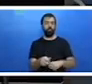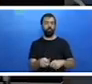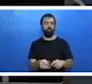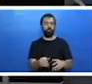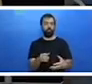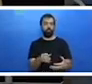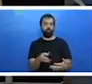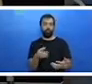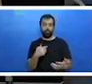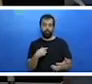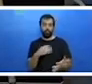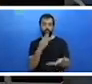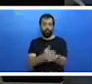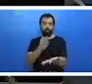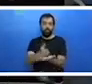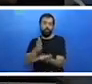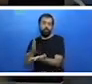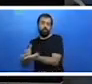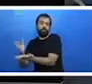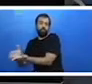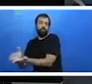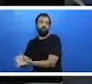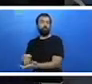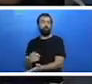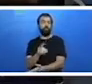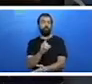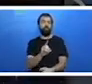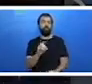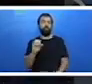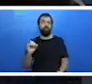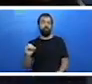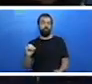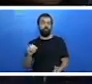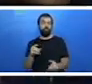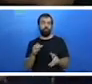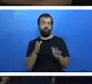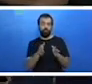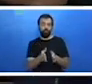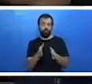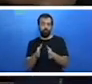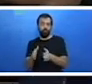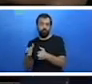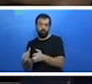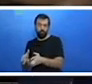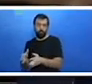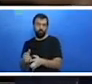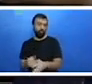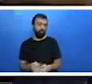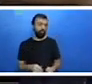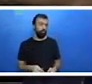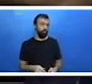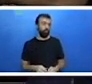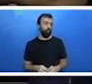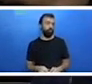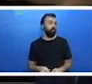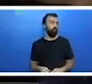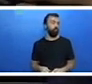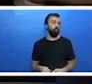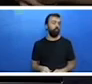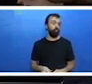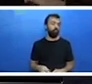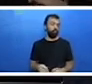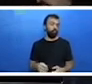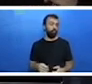é a parte inteira? Tem uma unidade ali? Não. Por